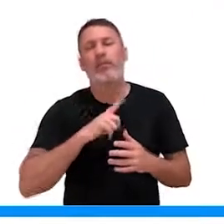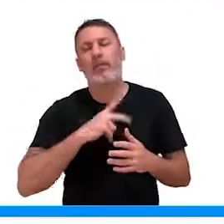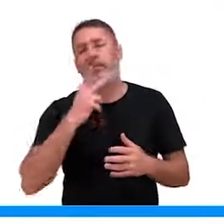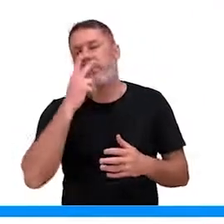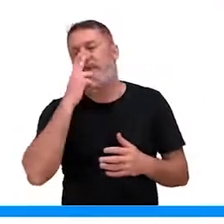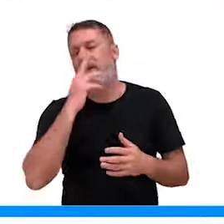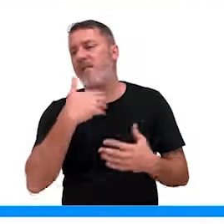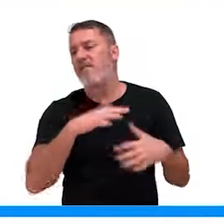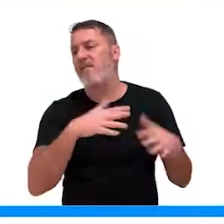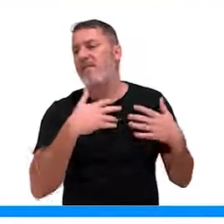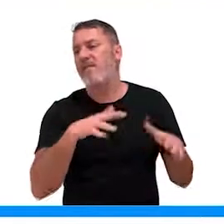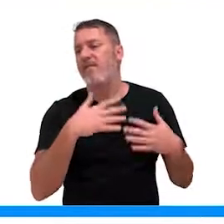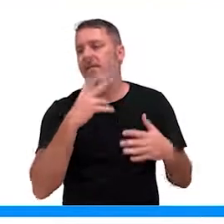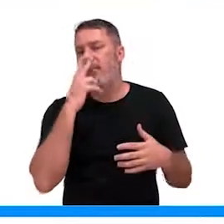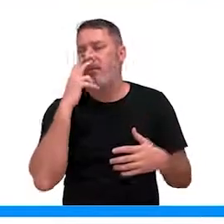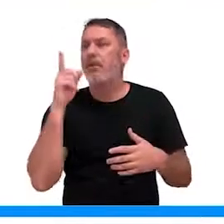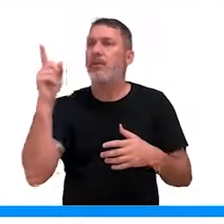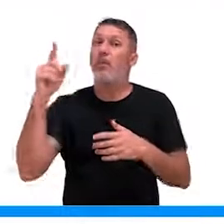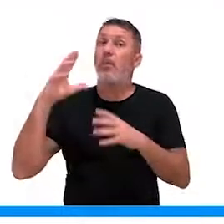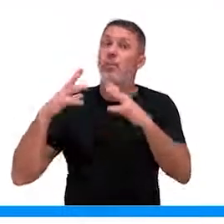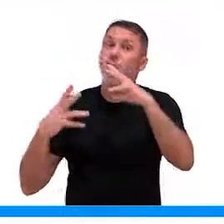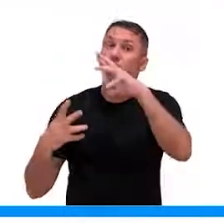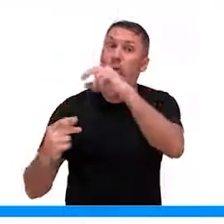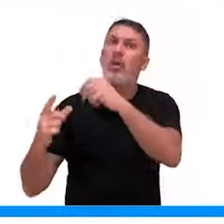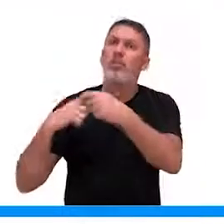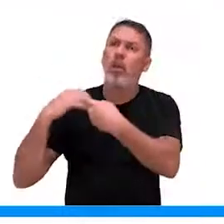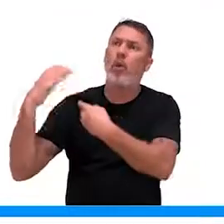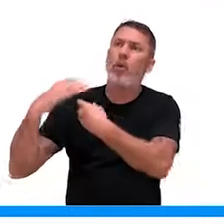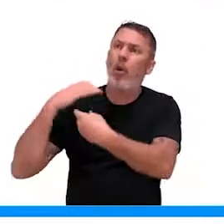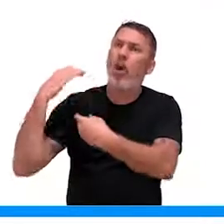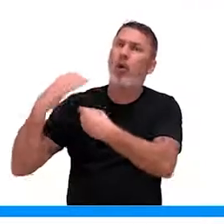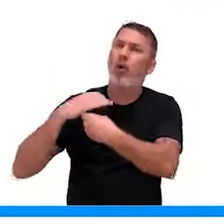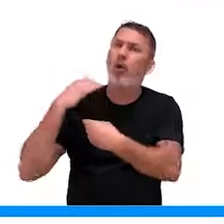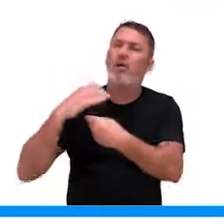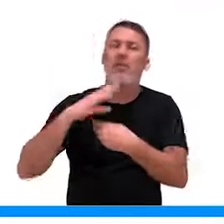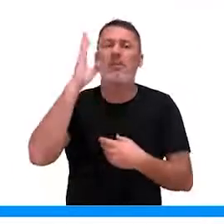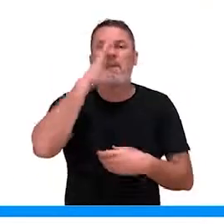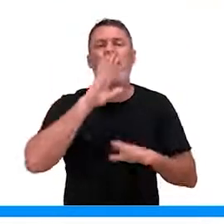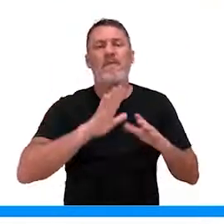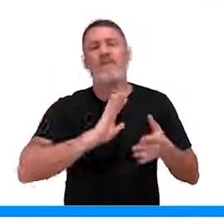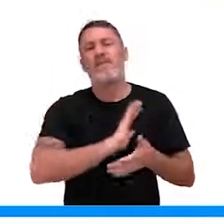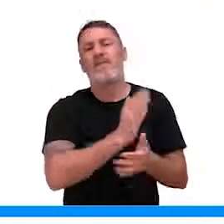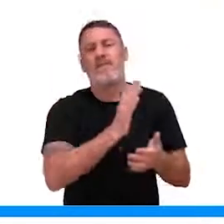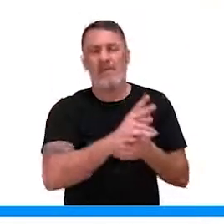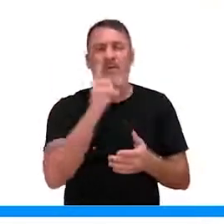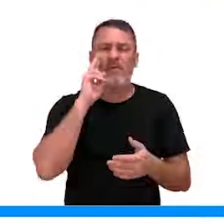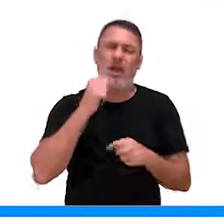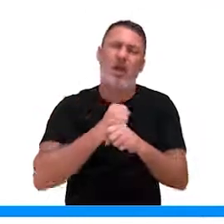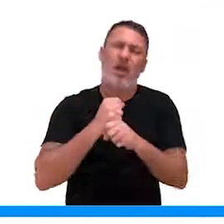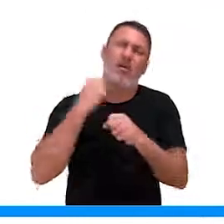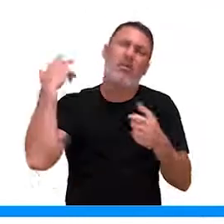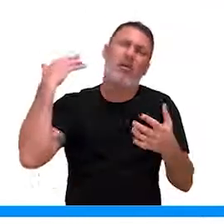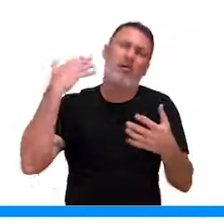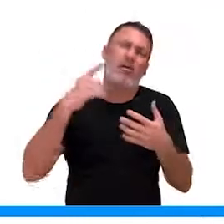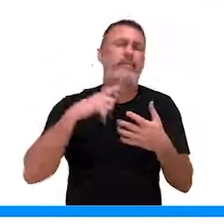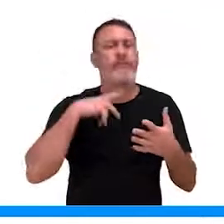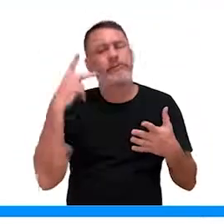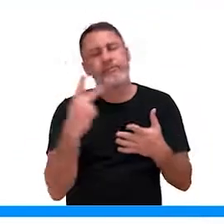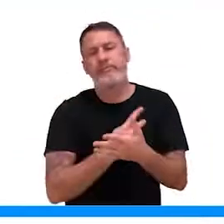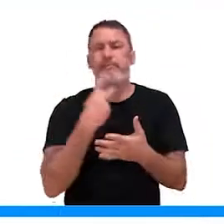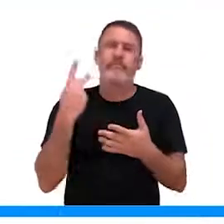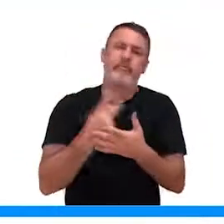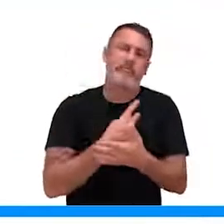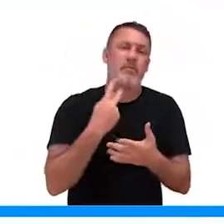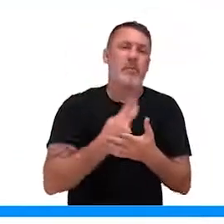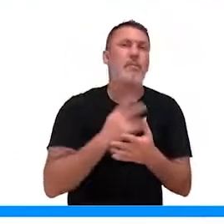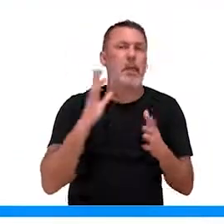muitas estratégias e muitas recomendações. Infelizmente, ano após ano, nós até tivemos recentemente algumas diminuições,